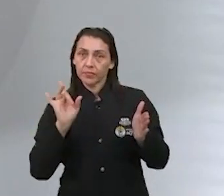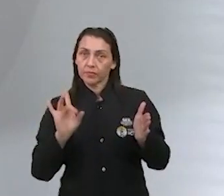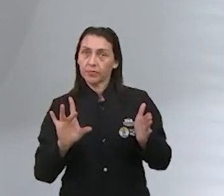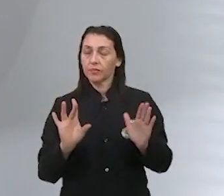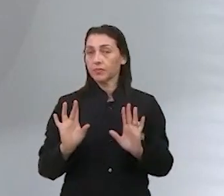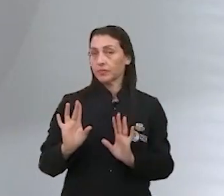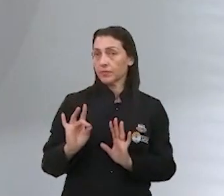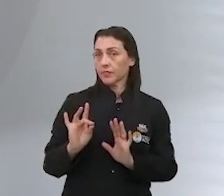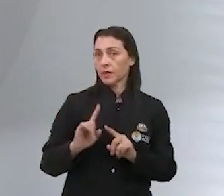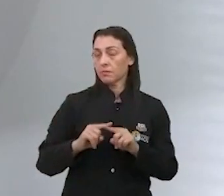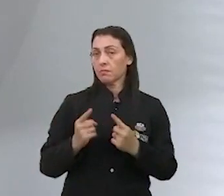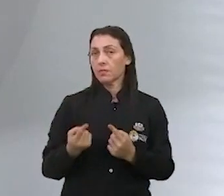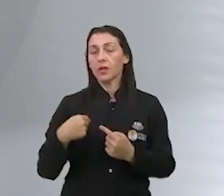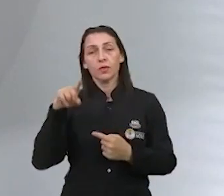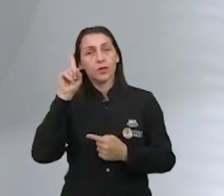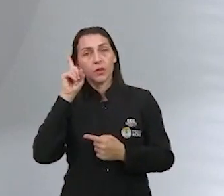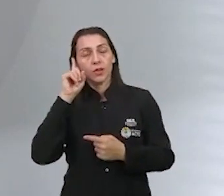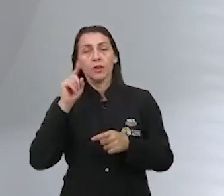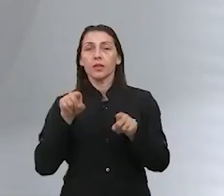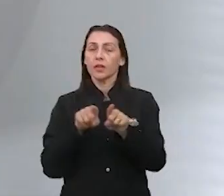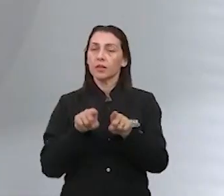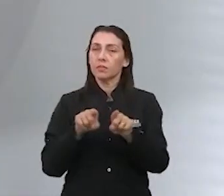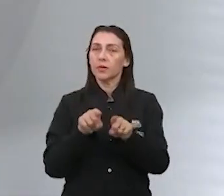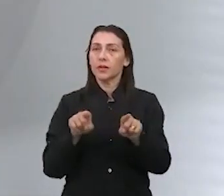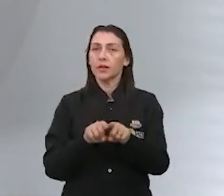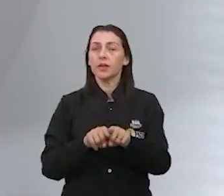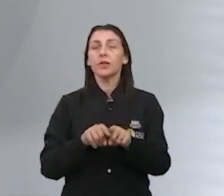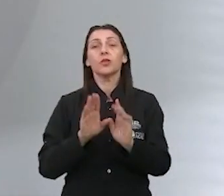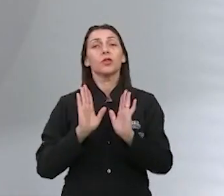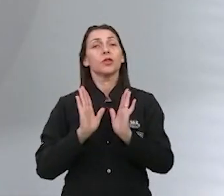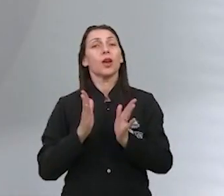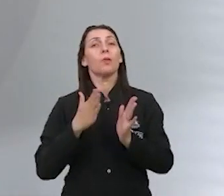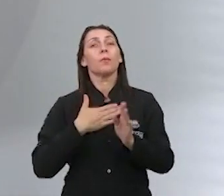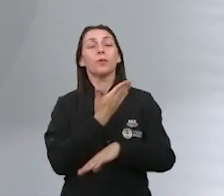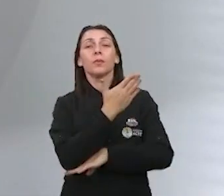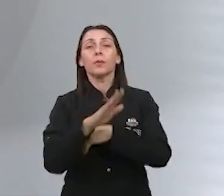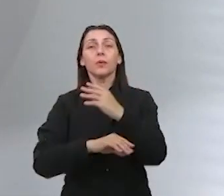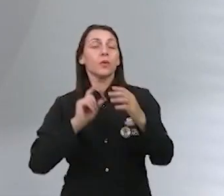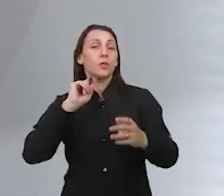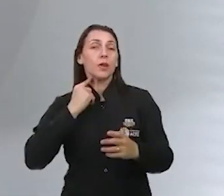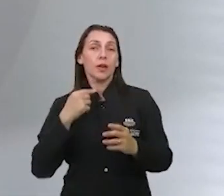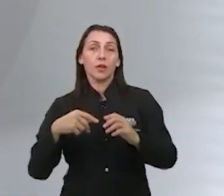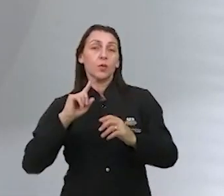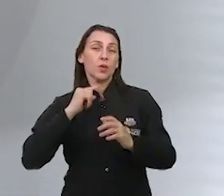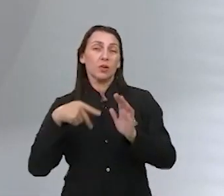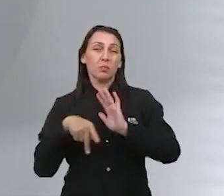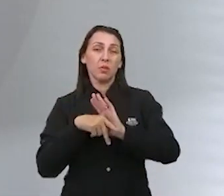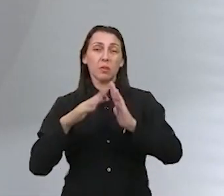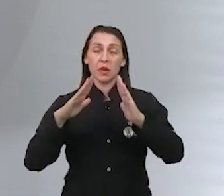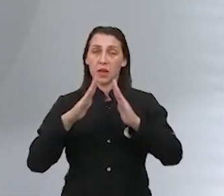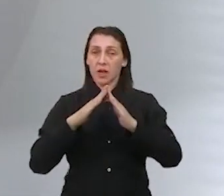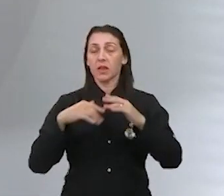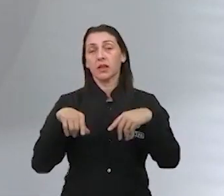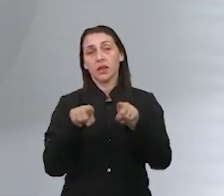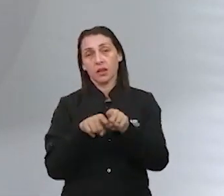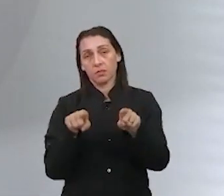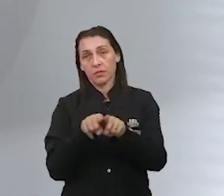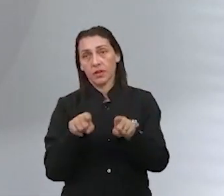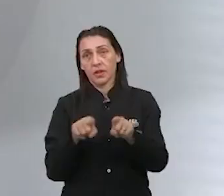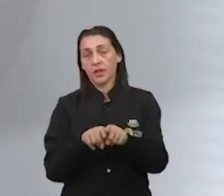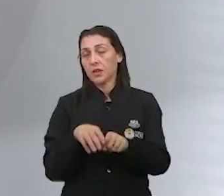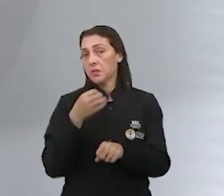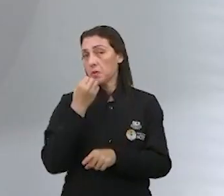escolar, tá? Mas no dia a dia também. Eu sujar o meio ambiente, eu estou sujando a minha casa, o meu lar. E isso